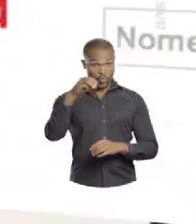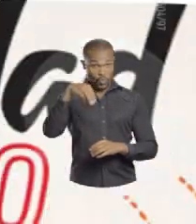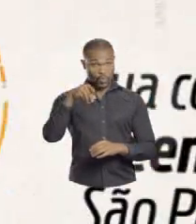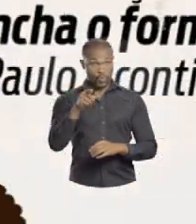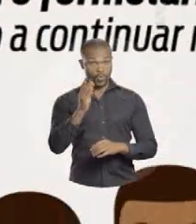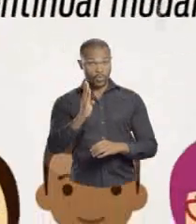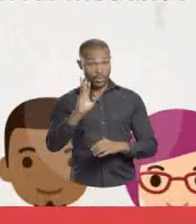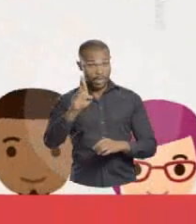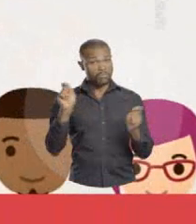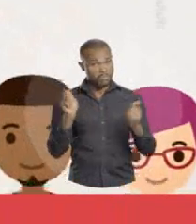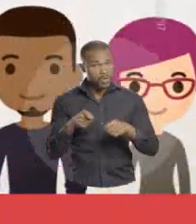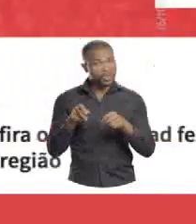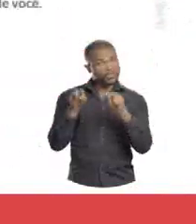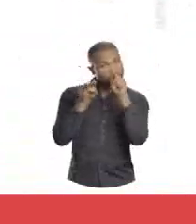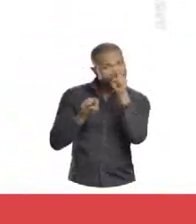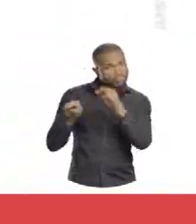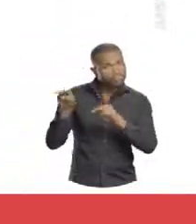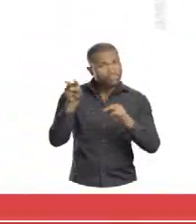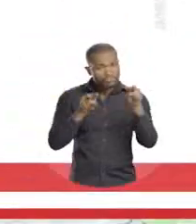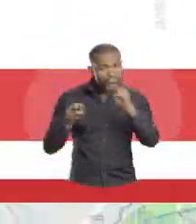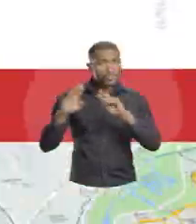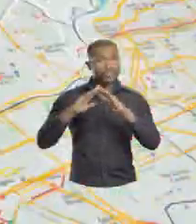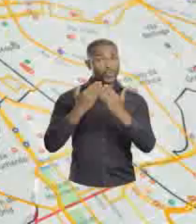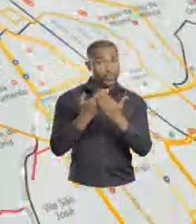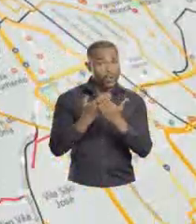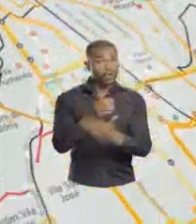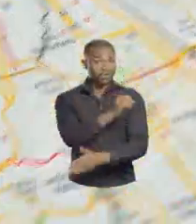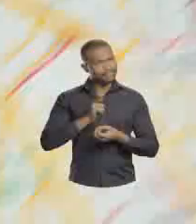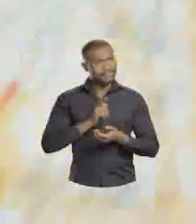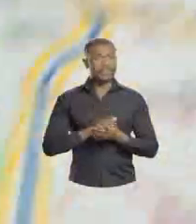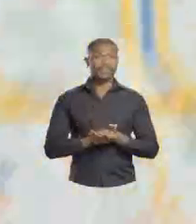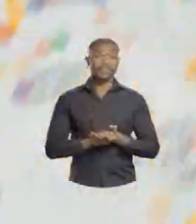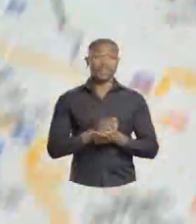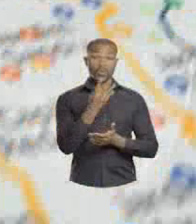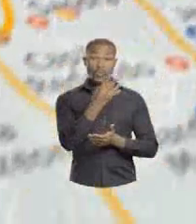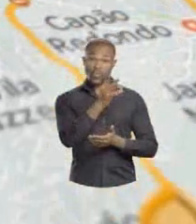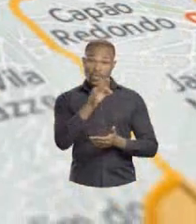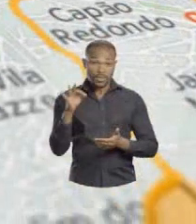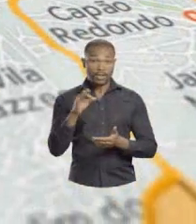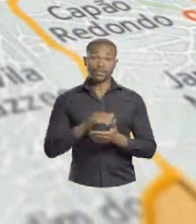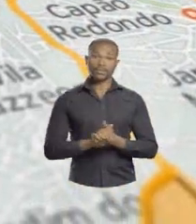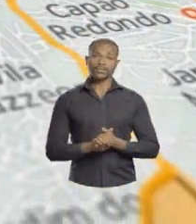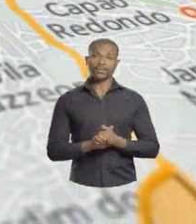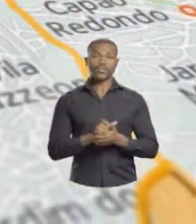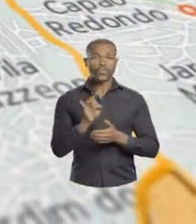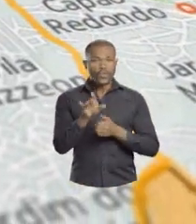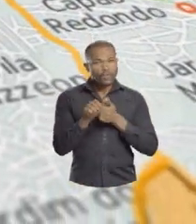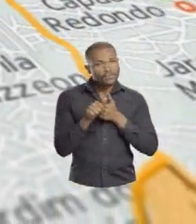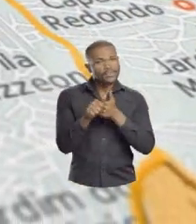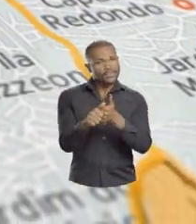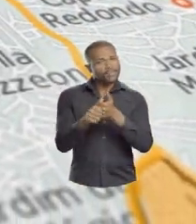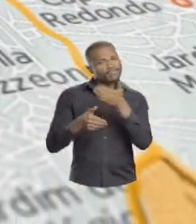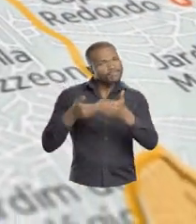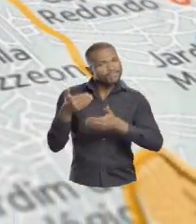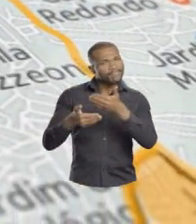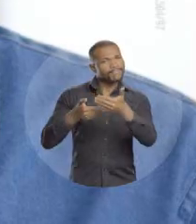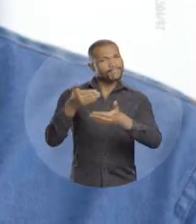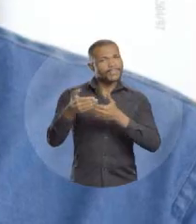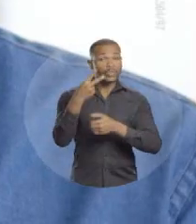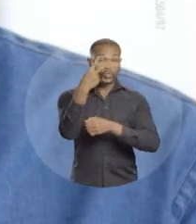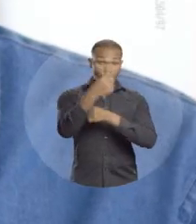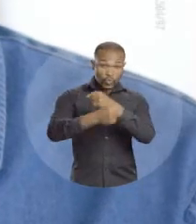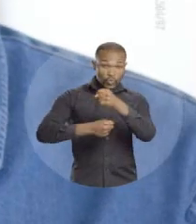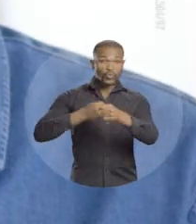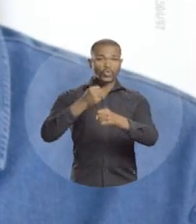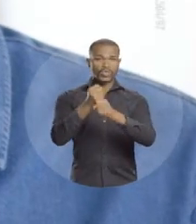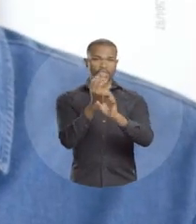haddadsp.com.br, você pode conferir o mapa das creches de São Paulo. São 400 e basta seguir esse ritmo para,